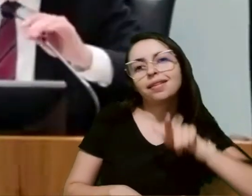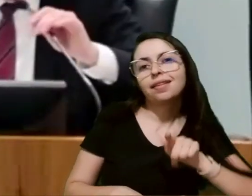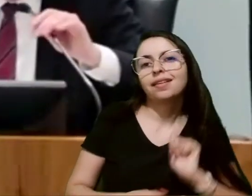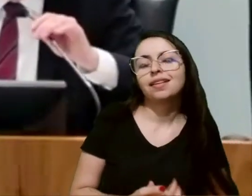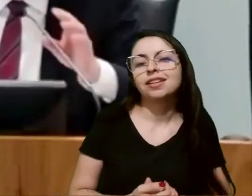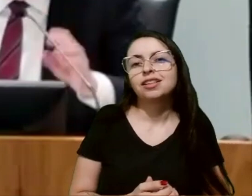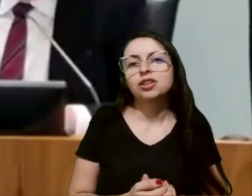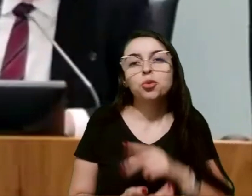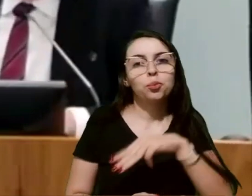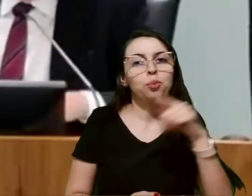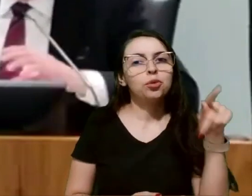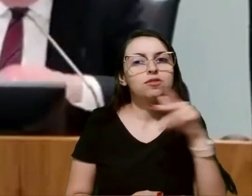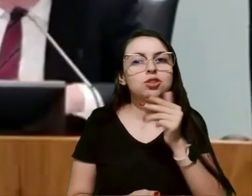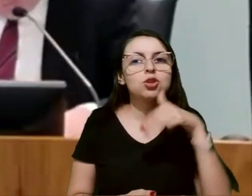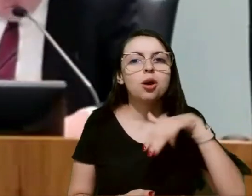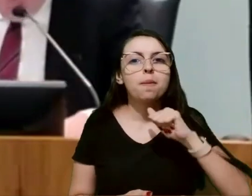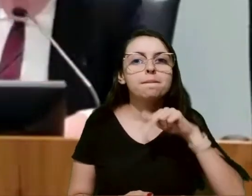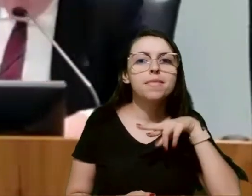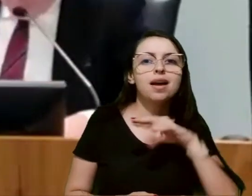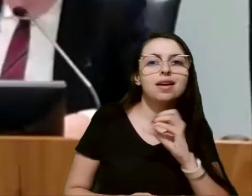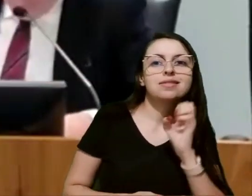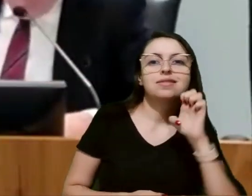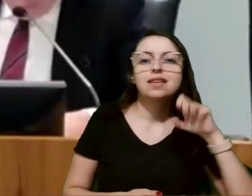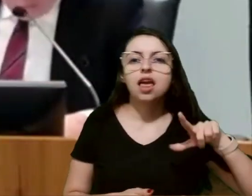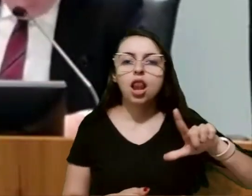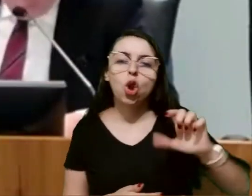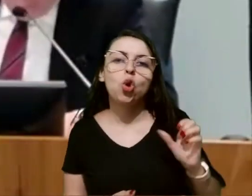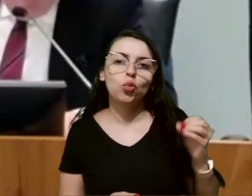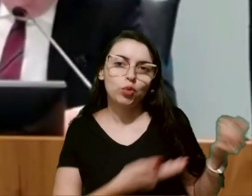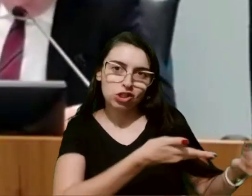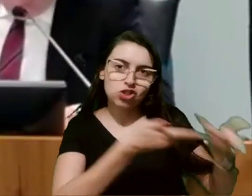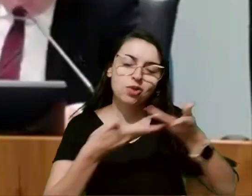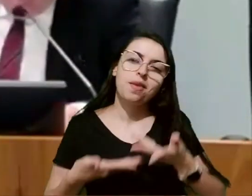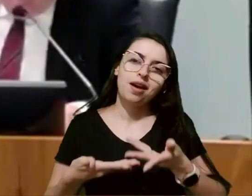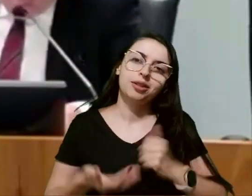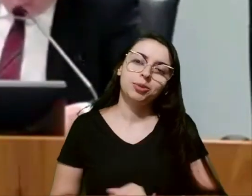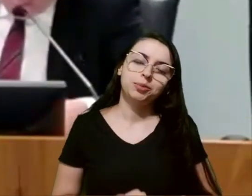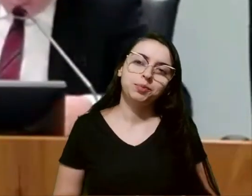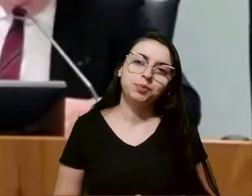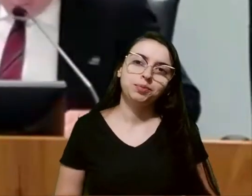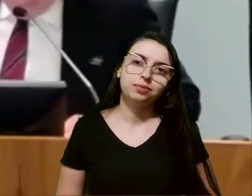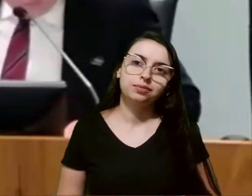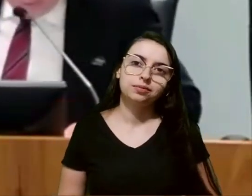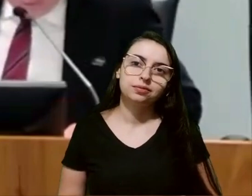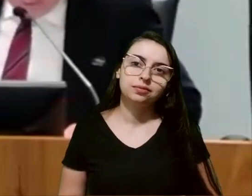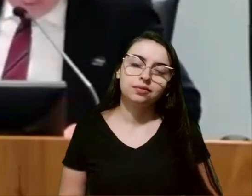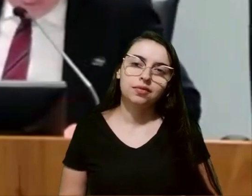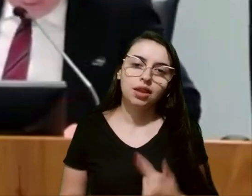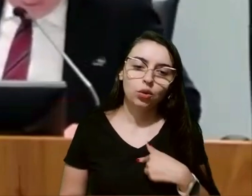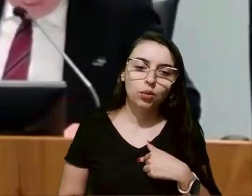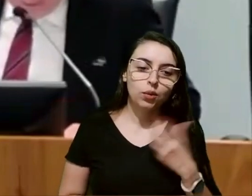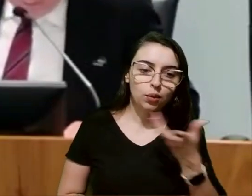né, Marcelo? E o professor Marcelo já vai ser convidado. É, é,